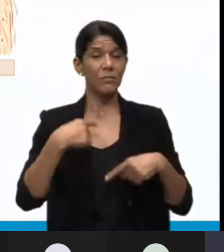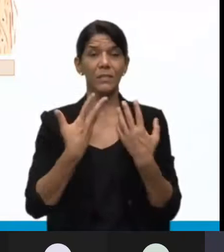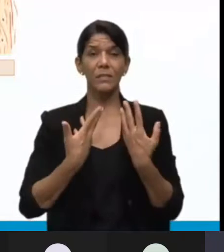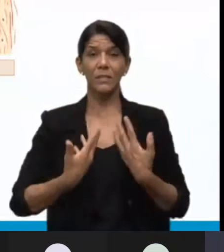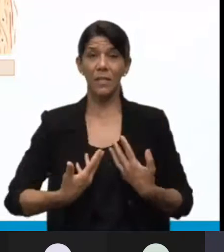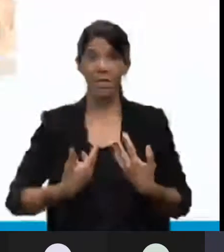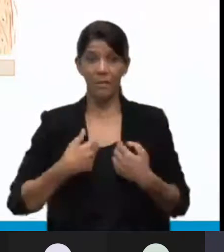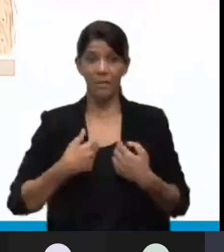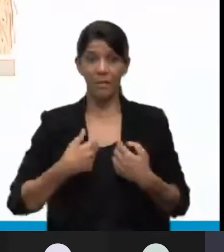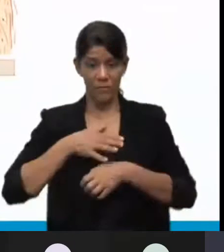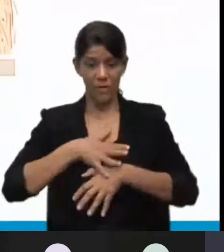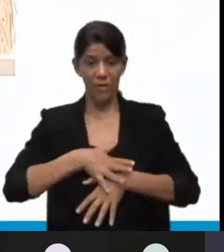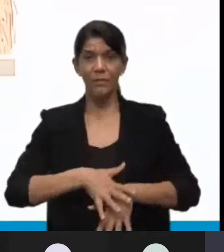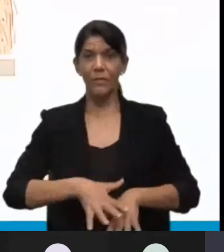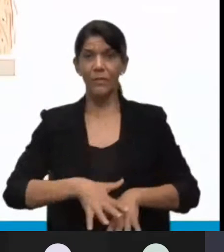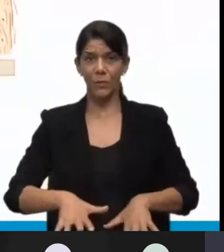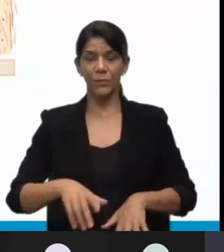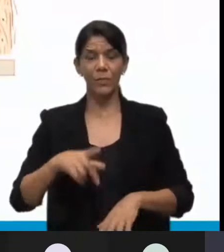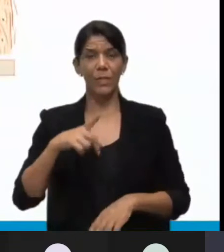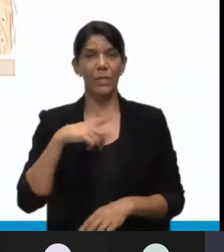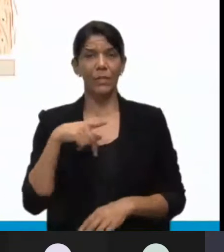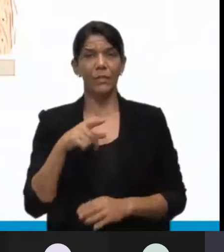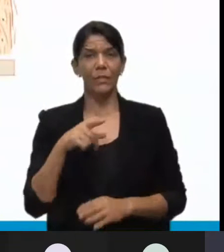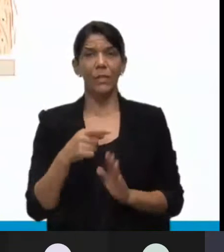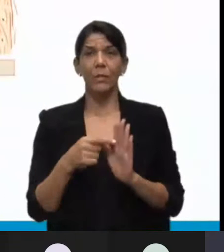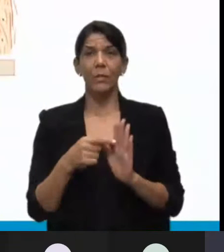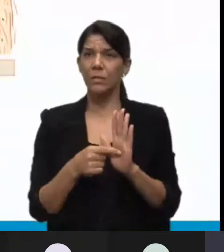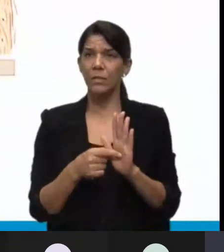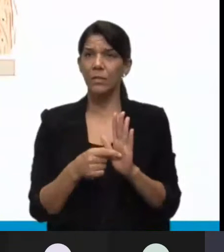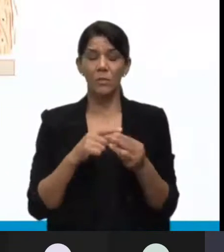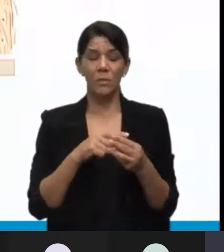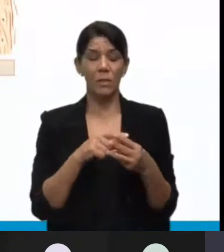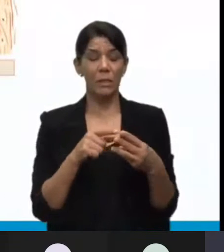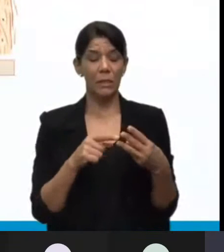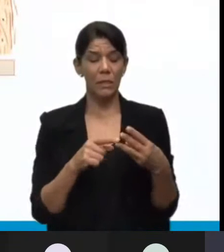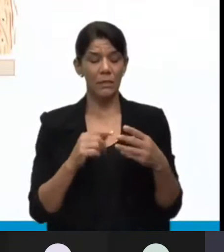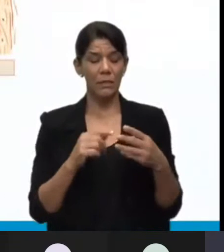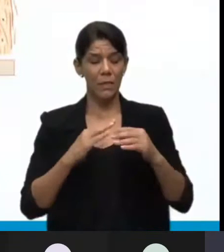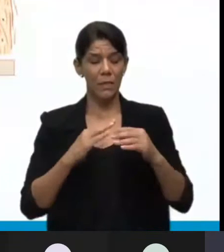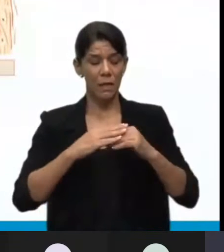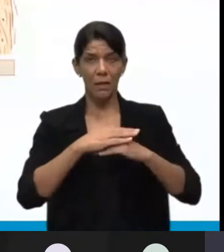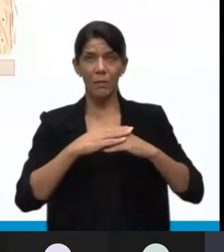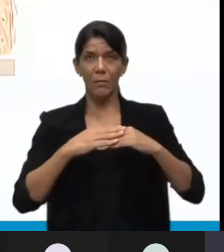sanguíneos. Os vasos sanguíneos, eles apresentam 3